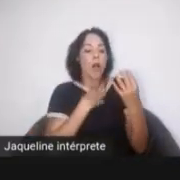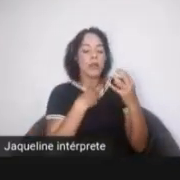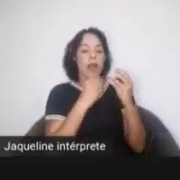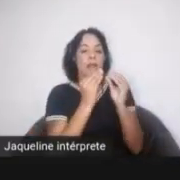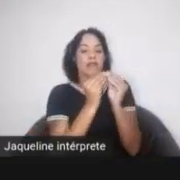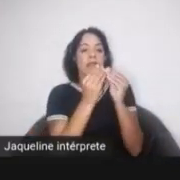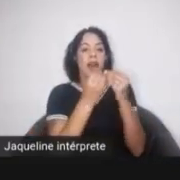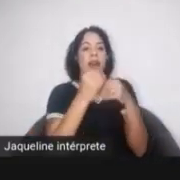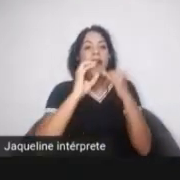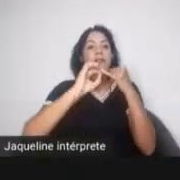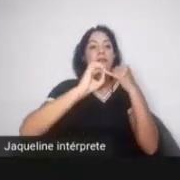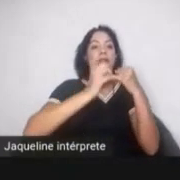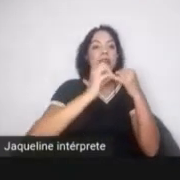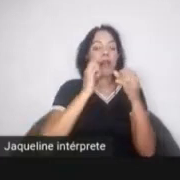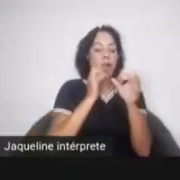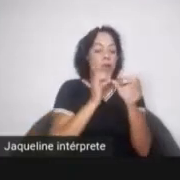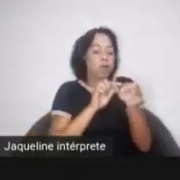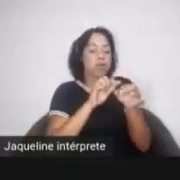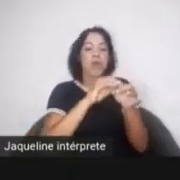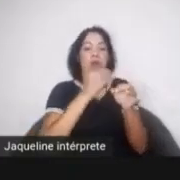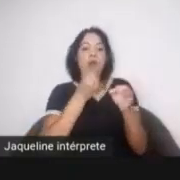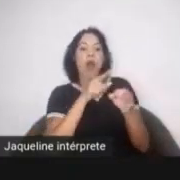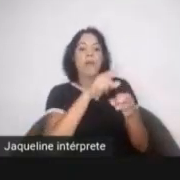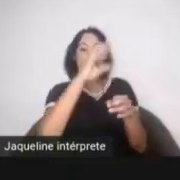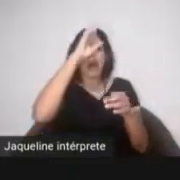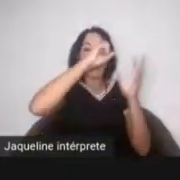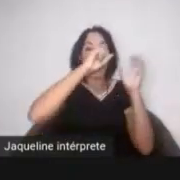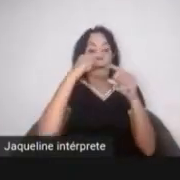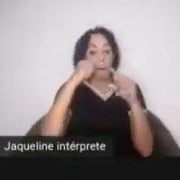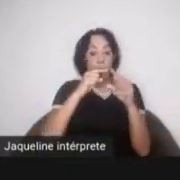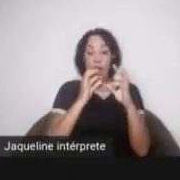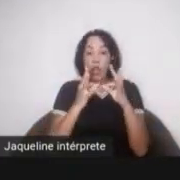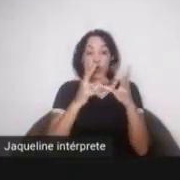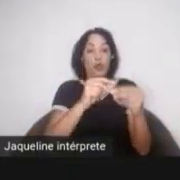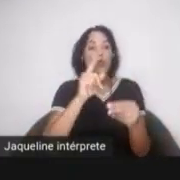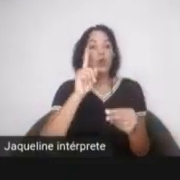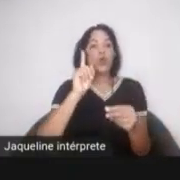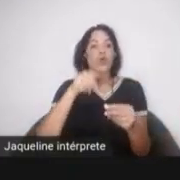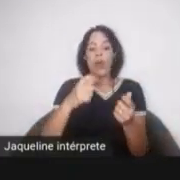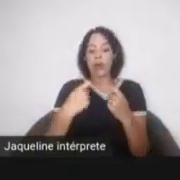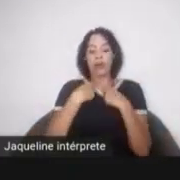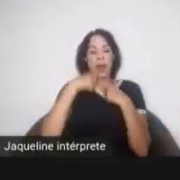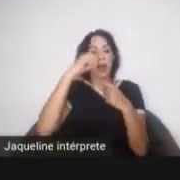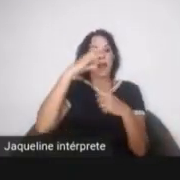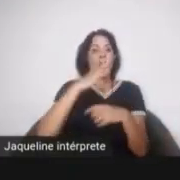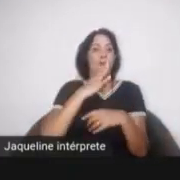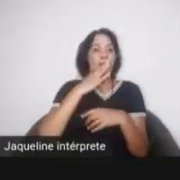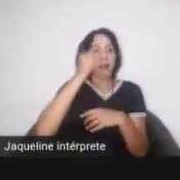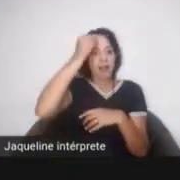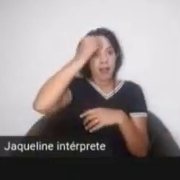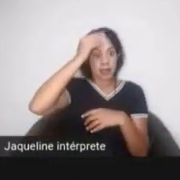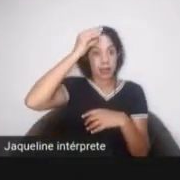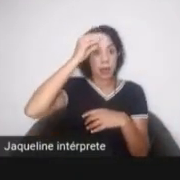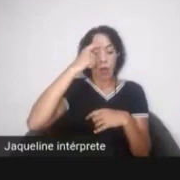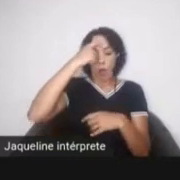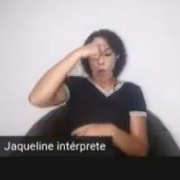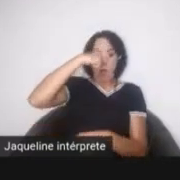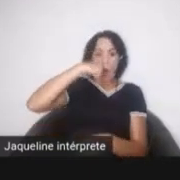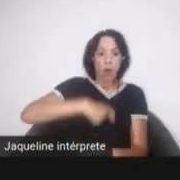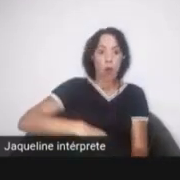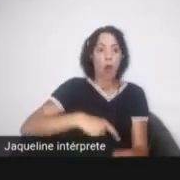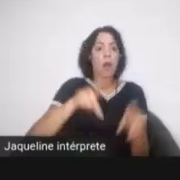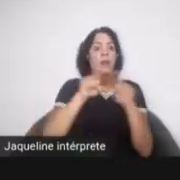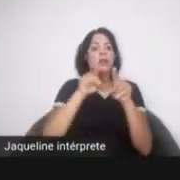o que é fonte de conhecimento, né? Não só a fonte de conhecimento do corpo, mas a fonte do conhecimento das coisas no